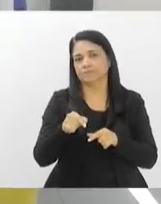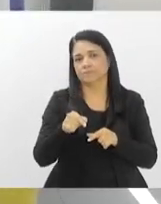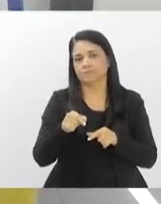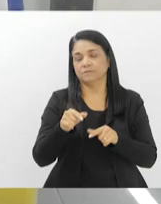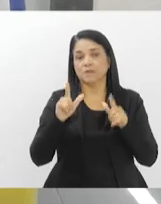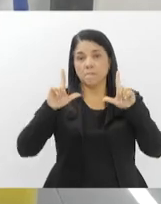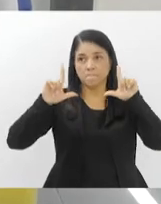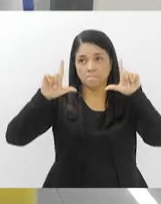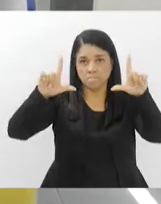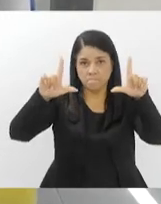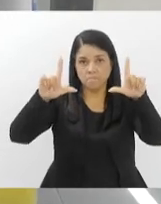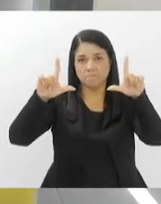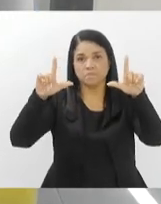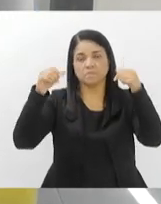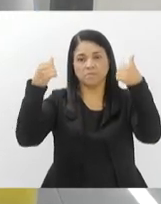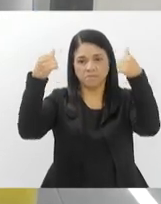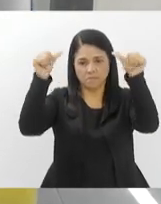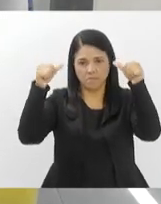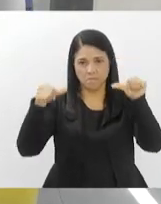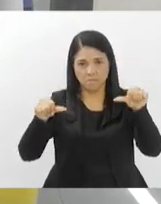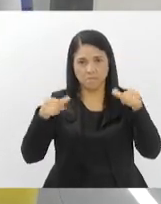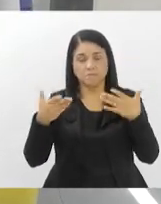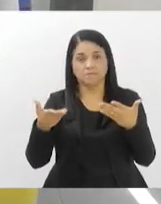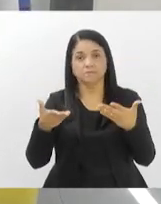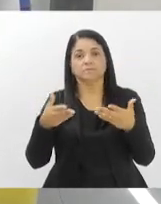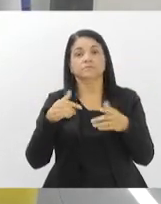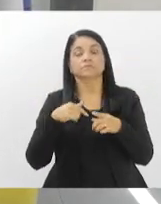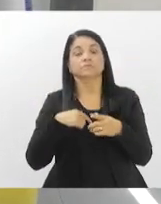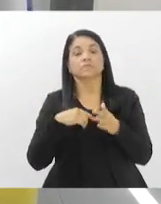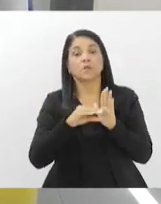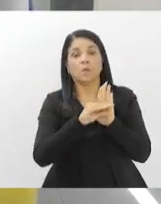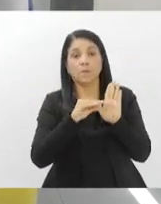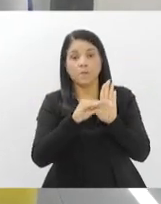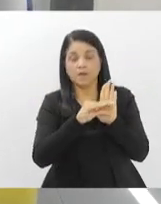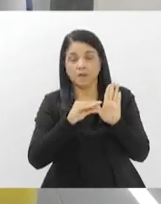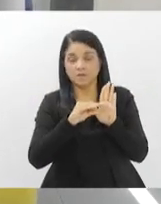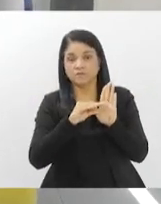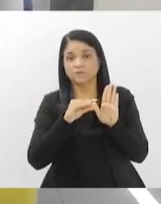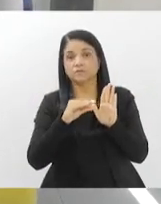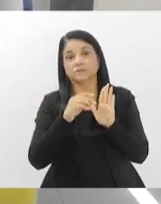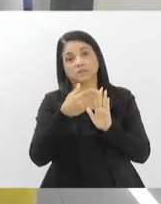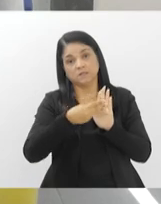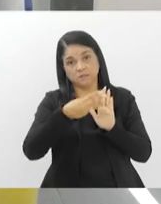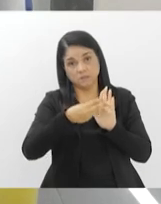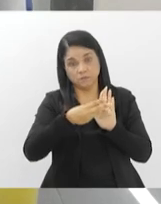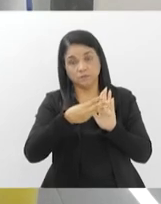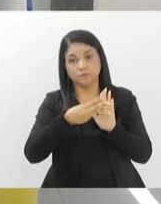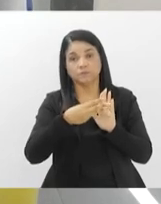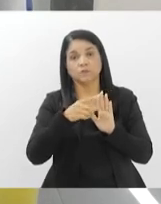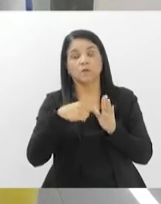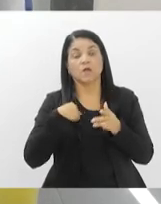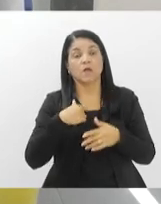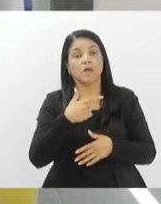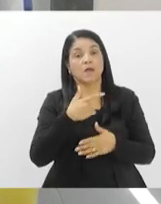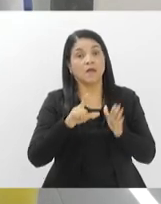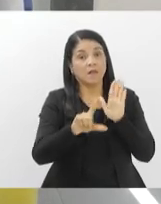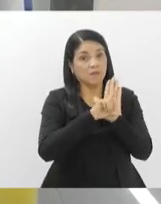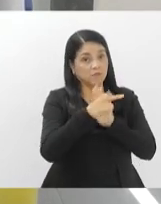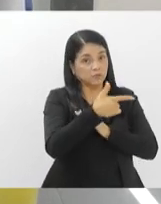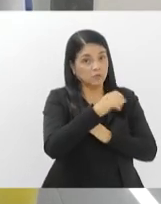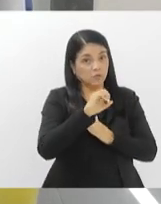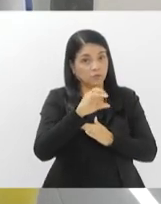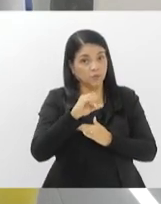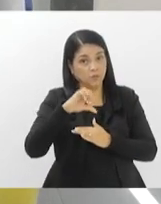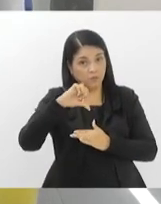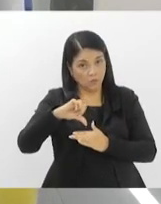meio de placa. Quando essa, no parágrafo 3º, quando essa lei de 2009, no